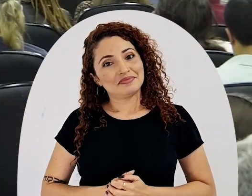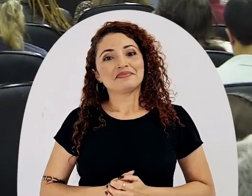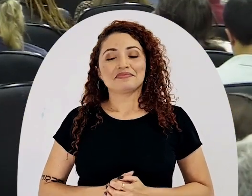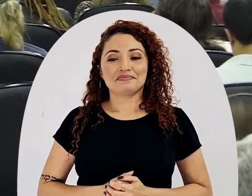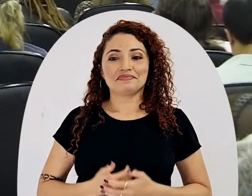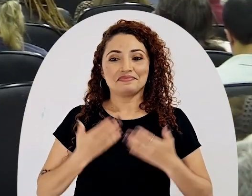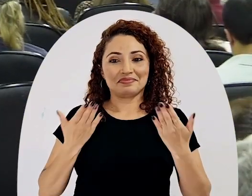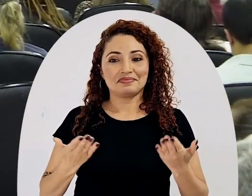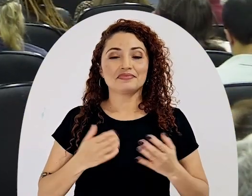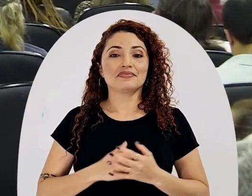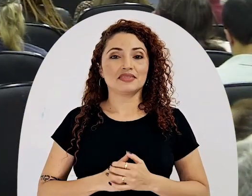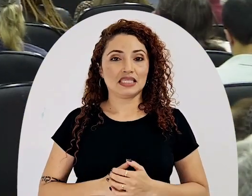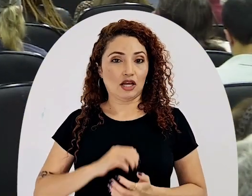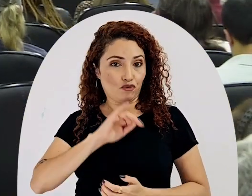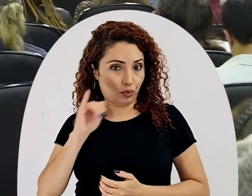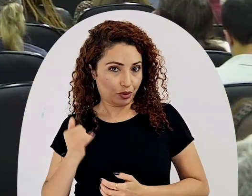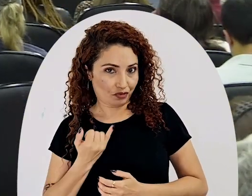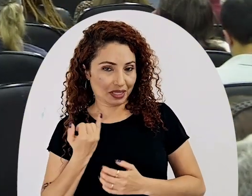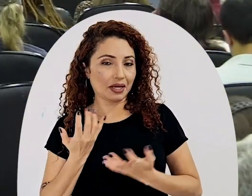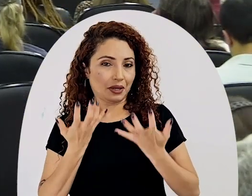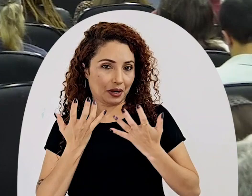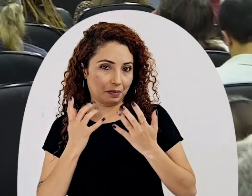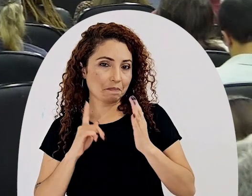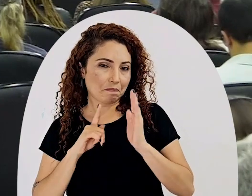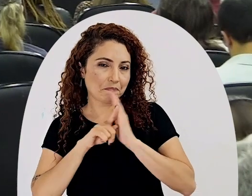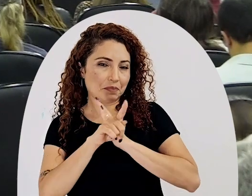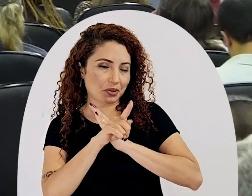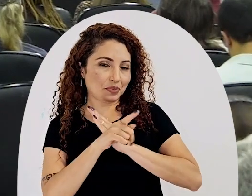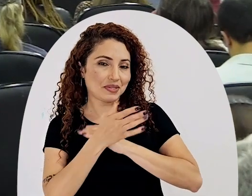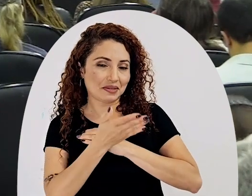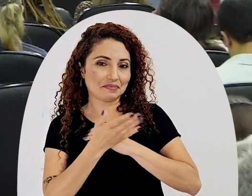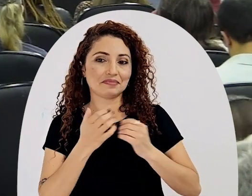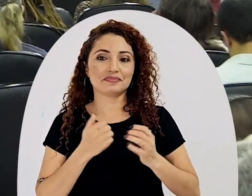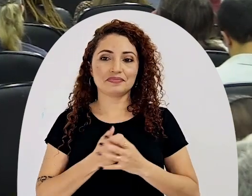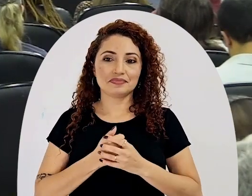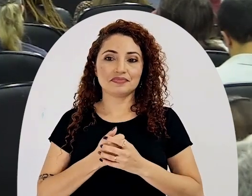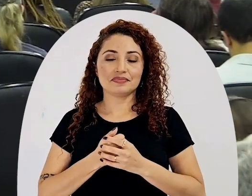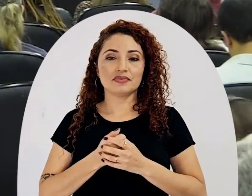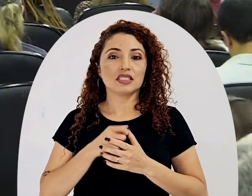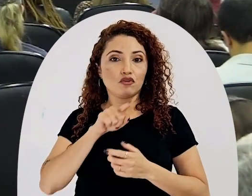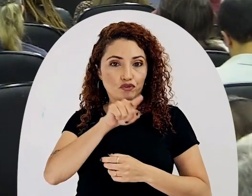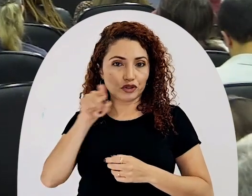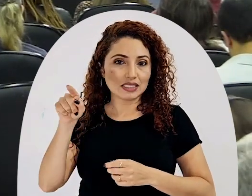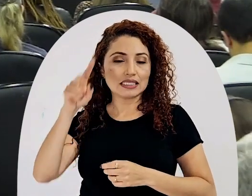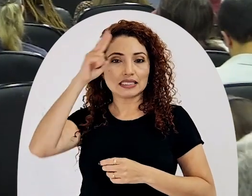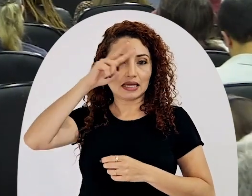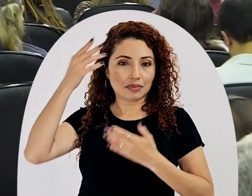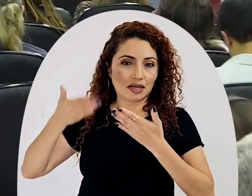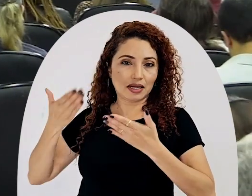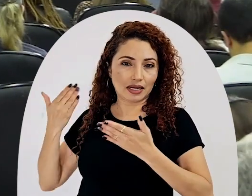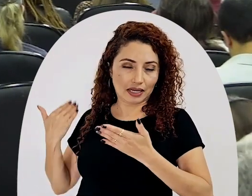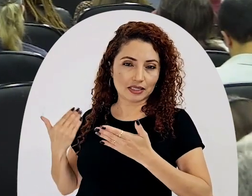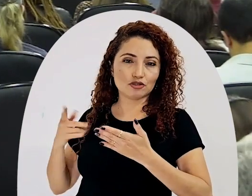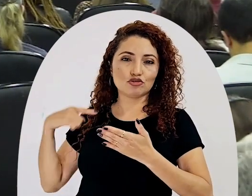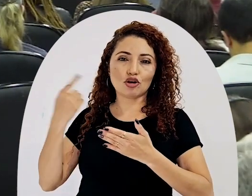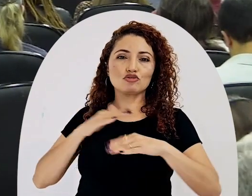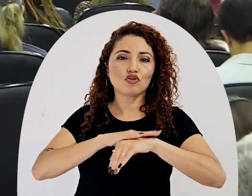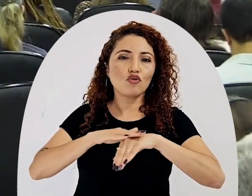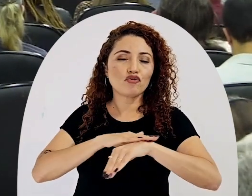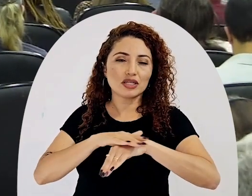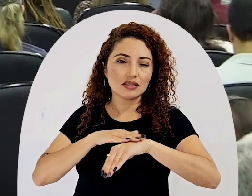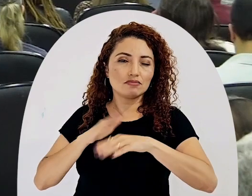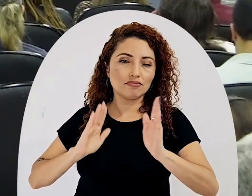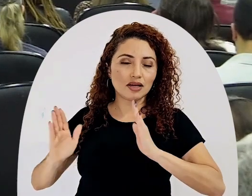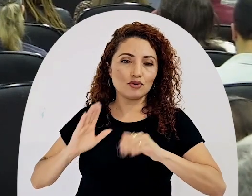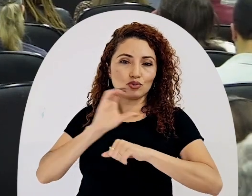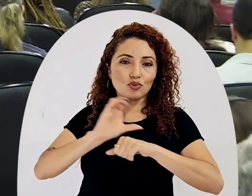Eu vou aproveitar e perguntar assim de uma forma mais geral. Vocês lembram que a gente conversou durante a capacitação